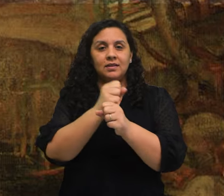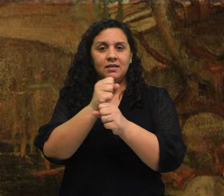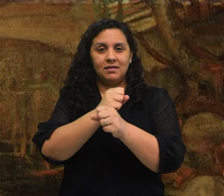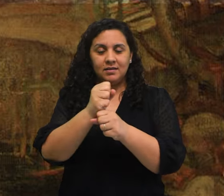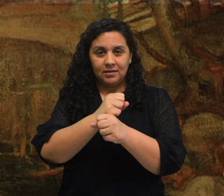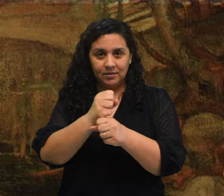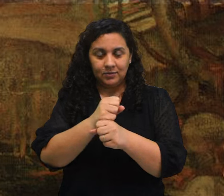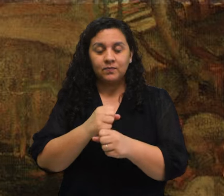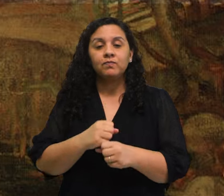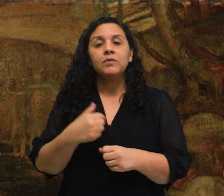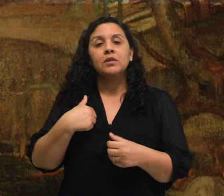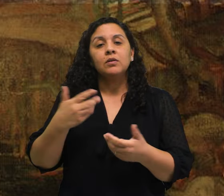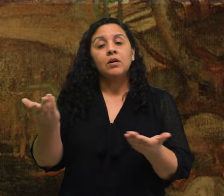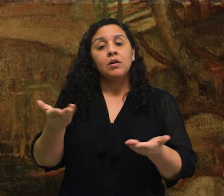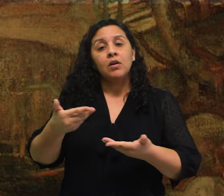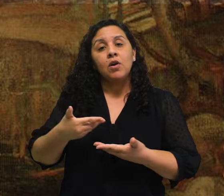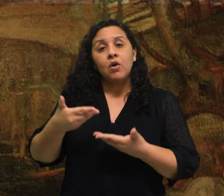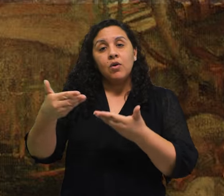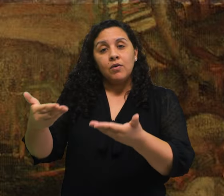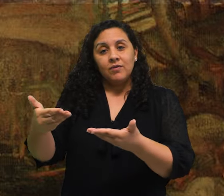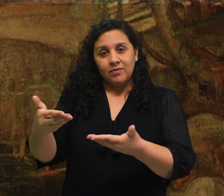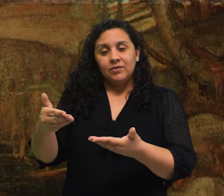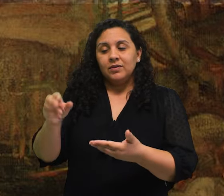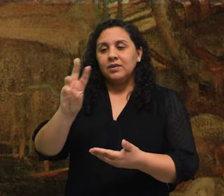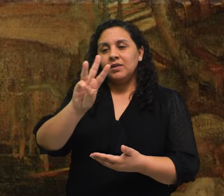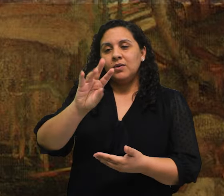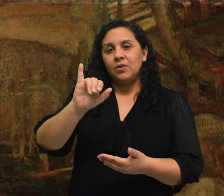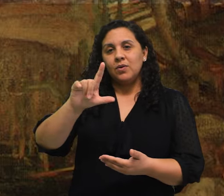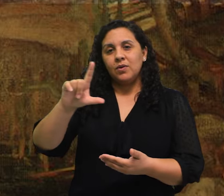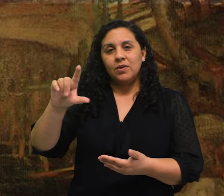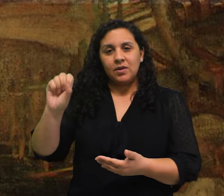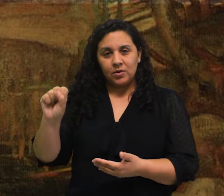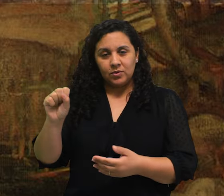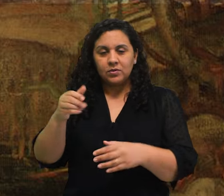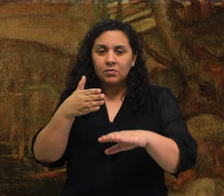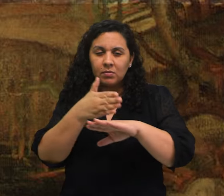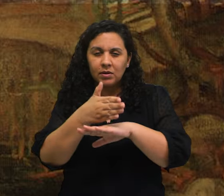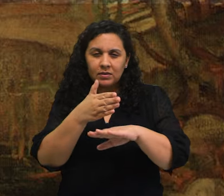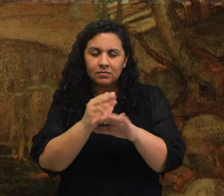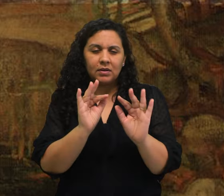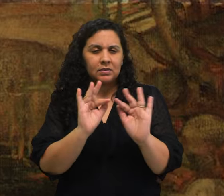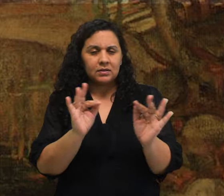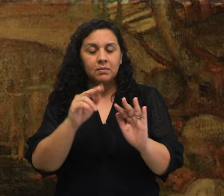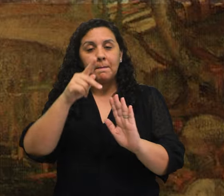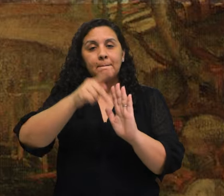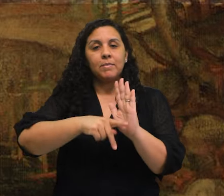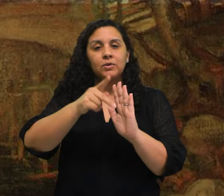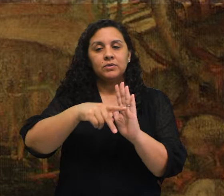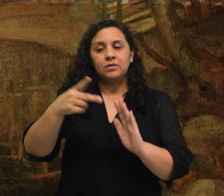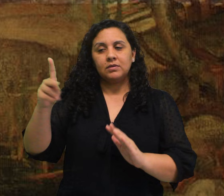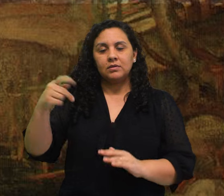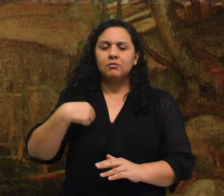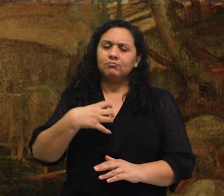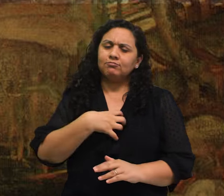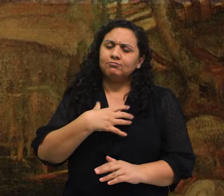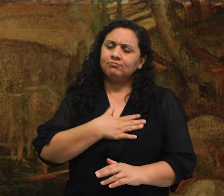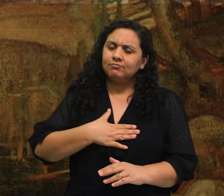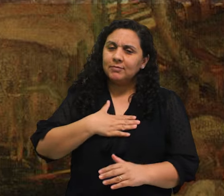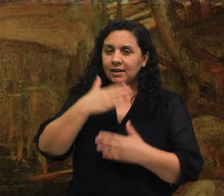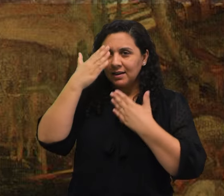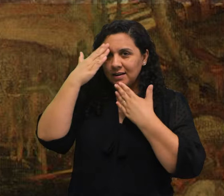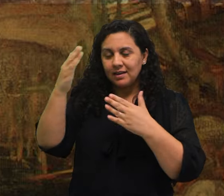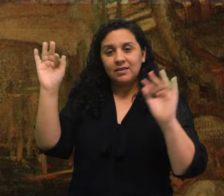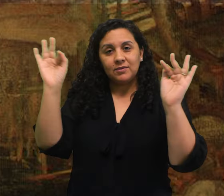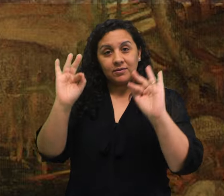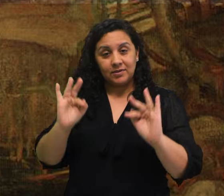de 30 anos e fui convidada pelo Wills para participar, para ter uma pequena participação nesse projeto. Estou muito grata a ele,